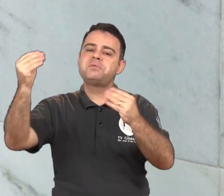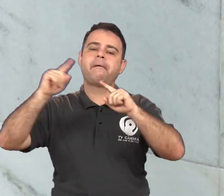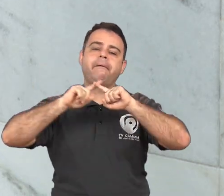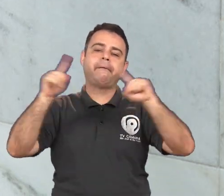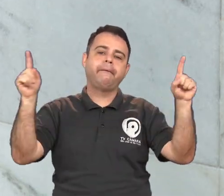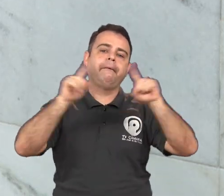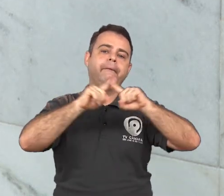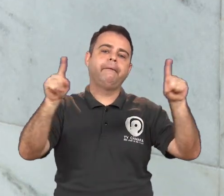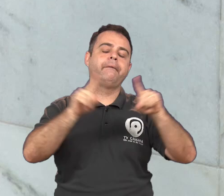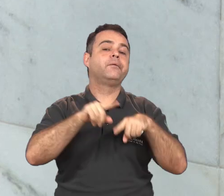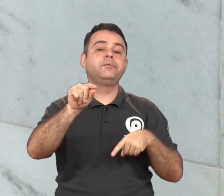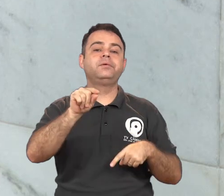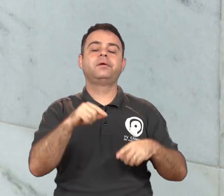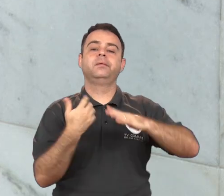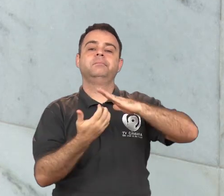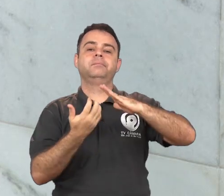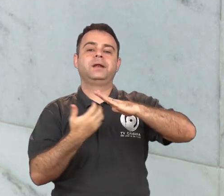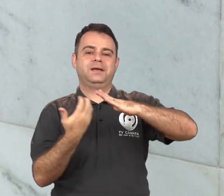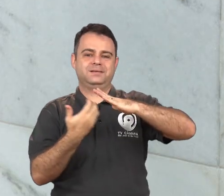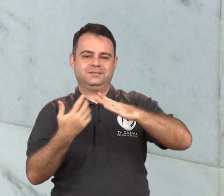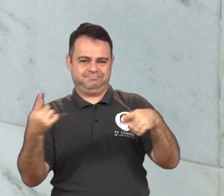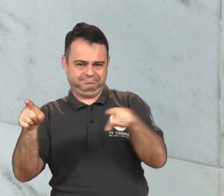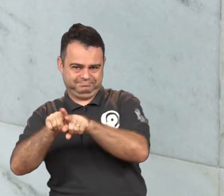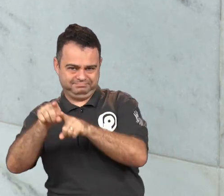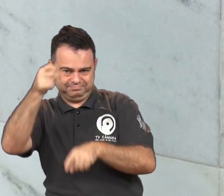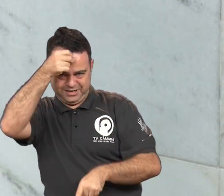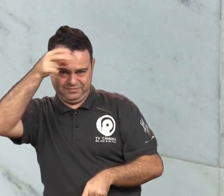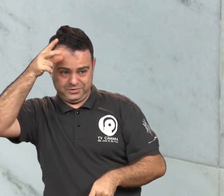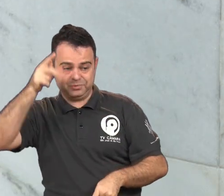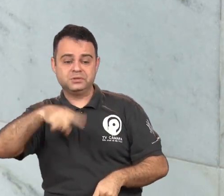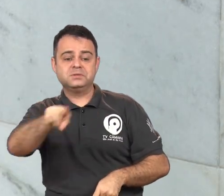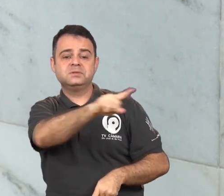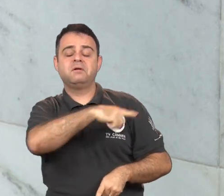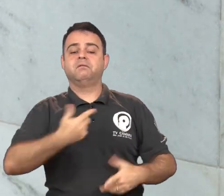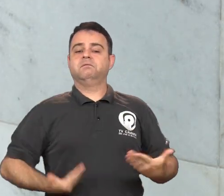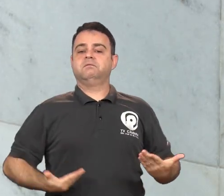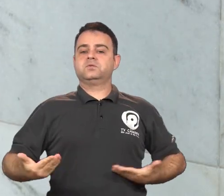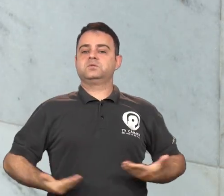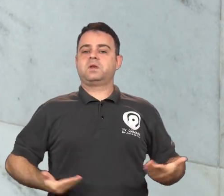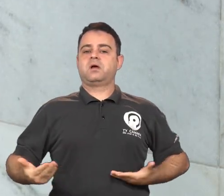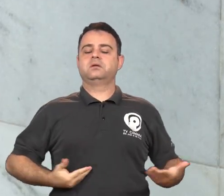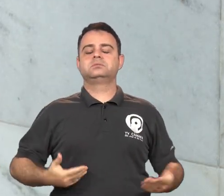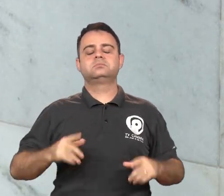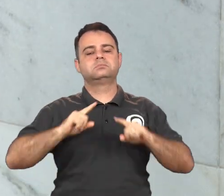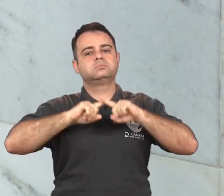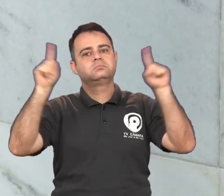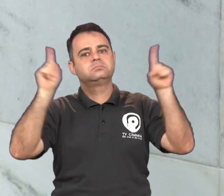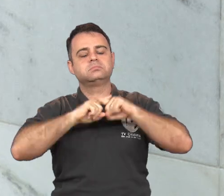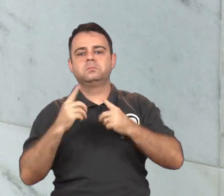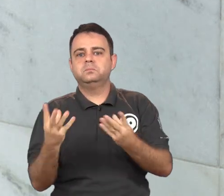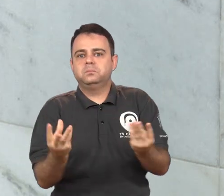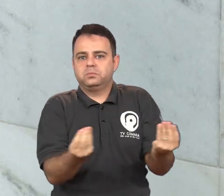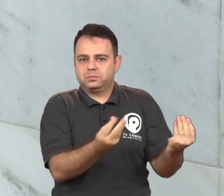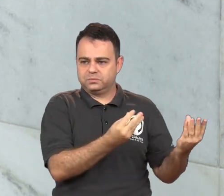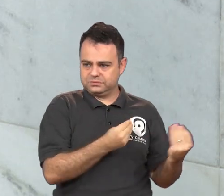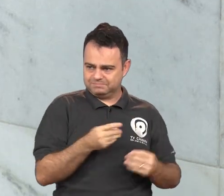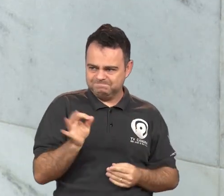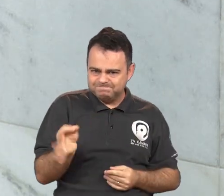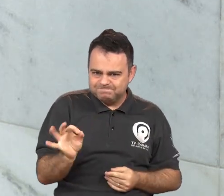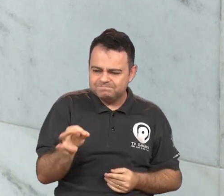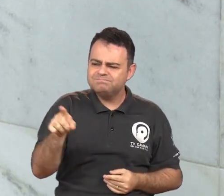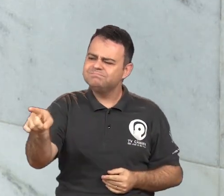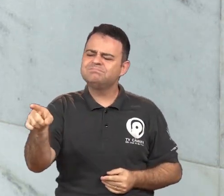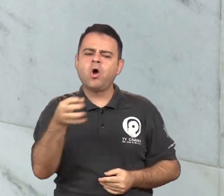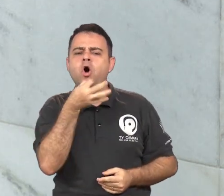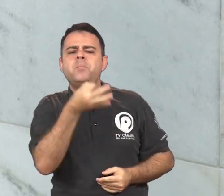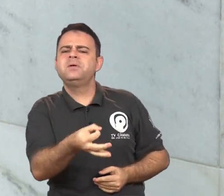reclamações dos funcionários das empresas terceirizadas que prestam serviços ao município, né? Na experiência da